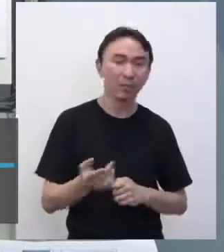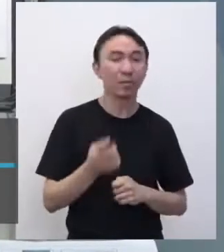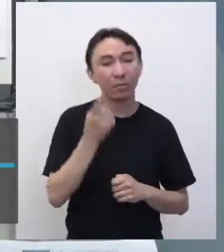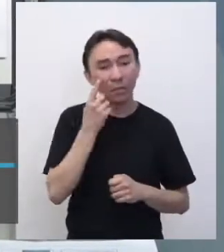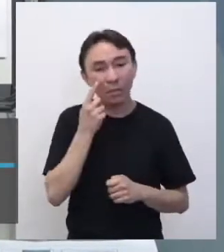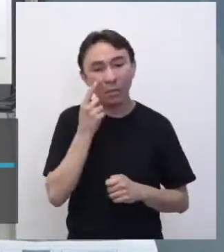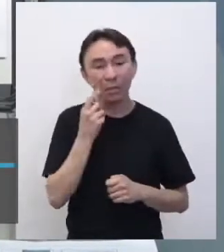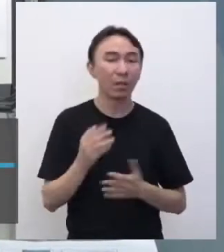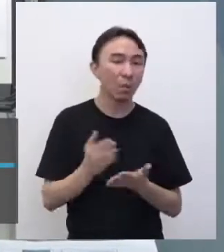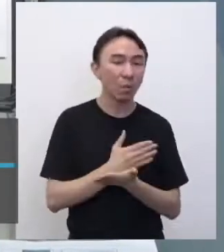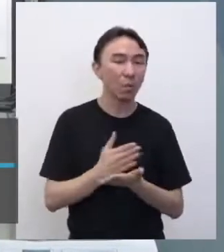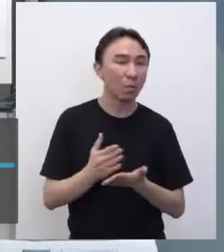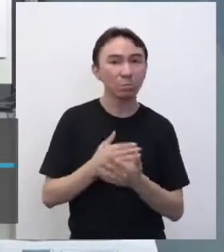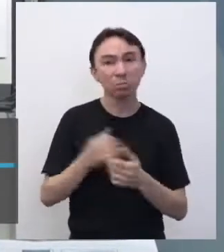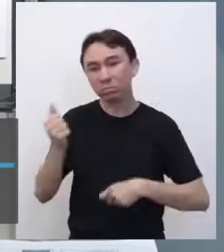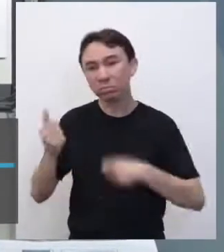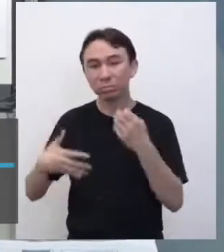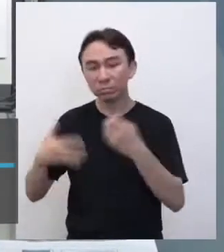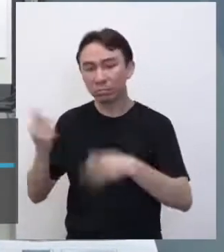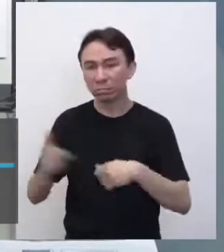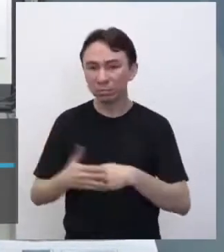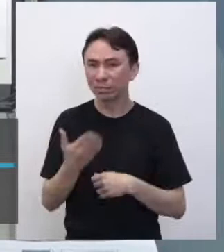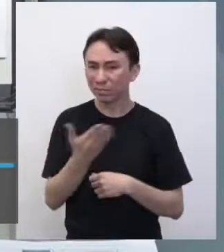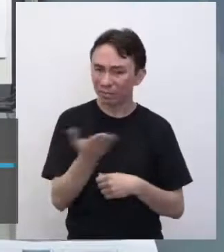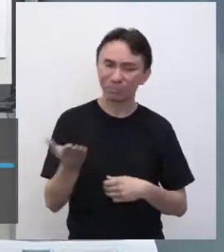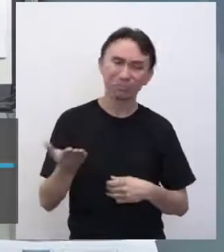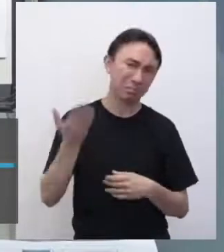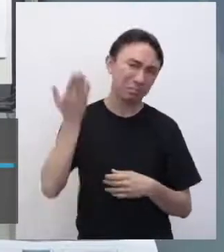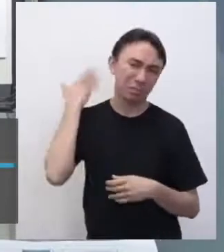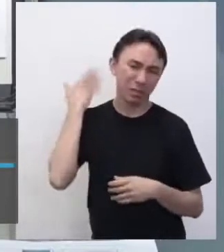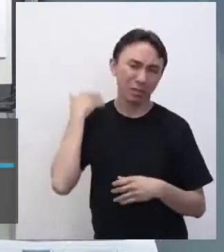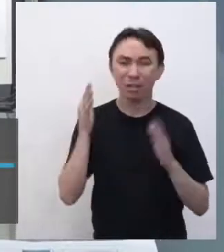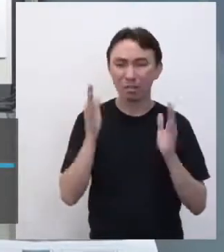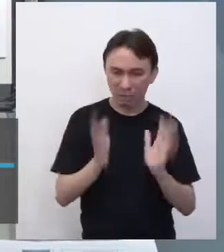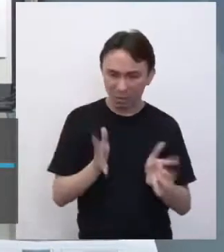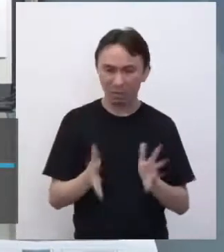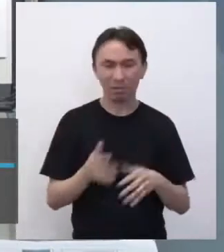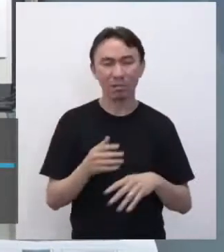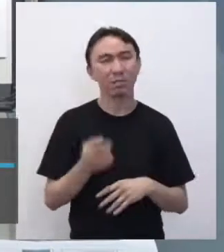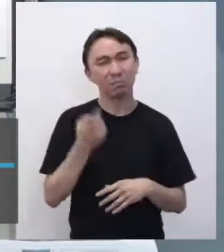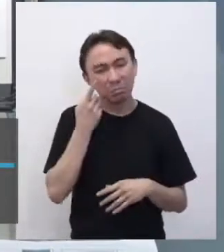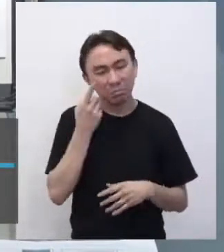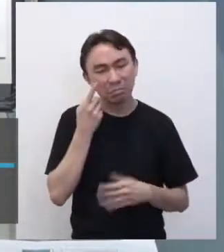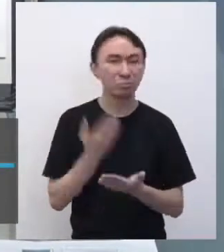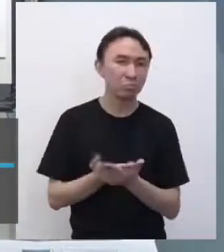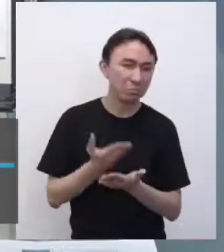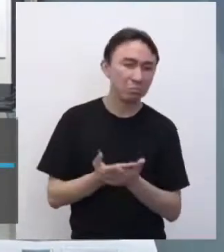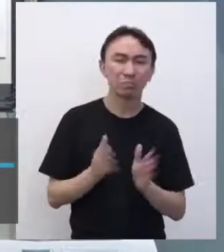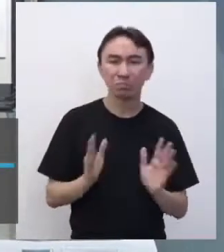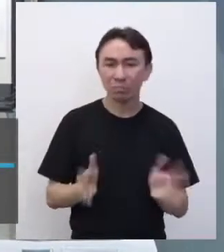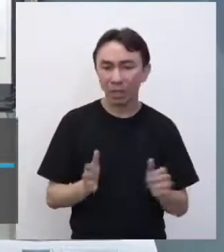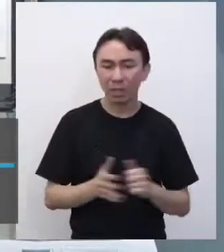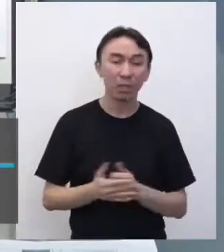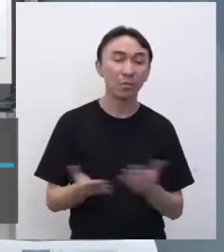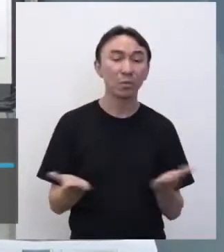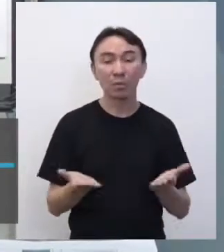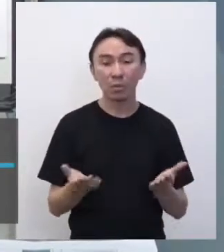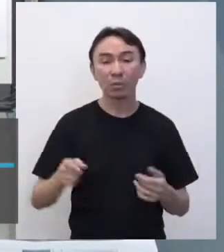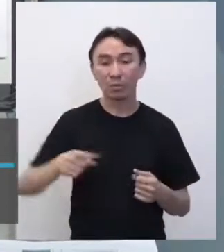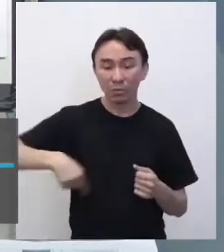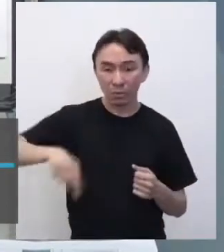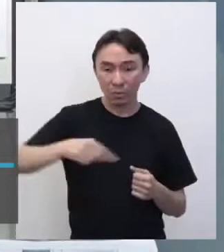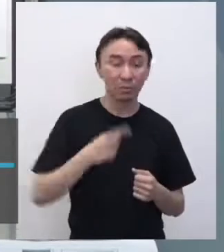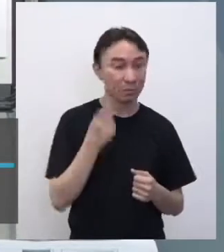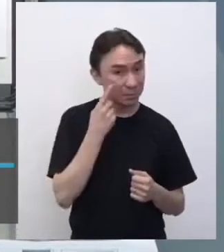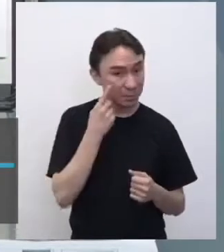explicações que vocês vão ver aqui nos slides, vocês já viram, nós já trabalhamos bem na sala de aula e hoje a gente vai trabalhar um pouquinho com relação